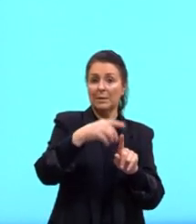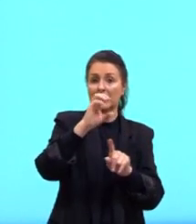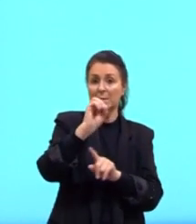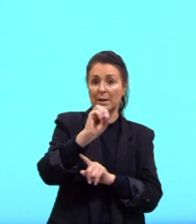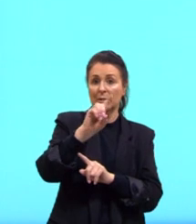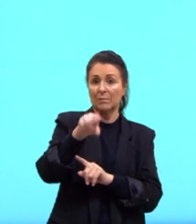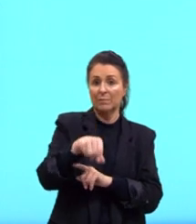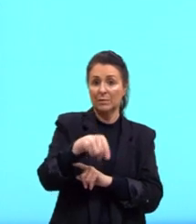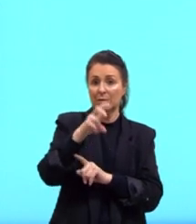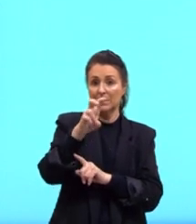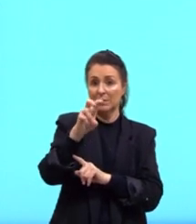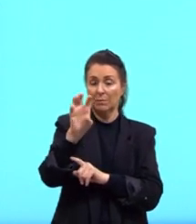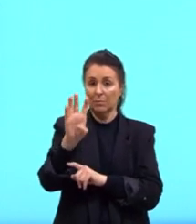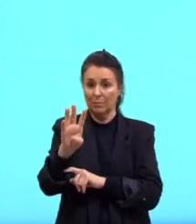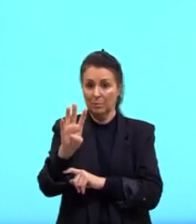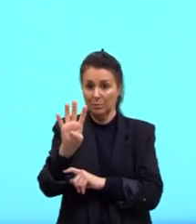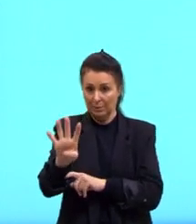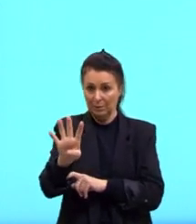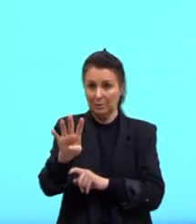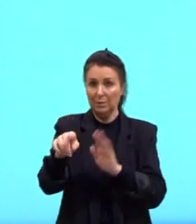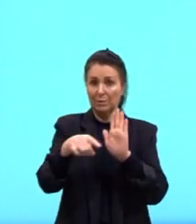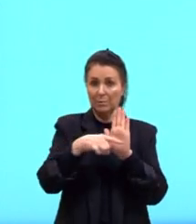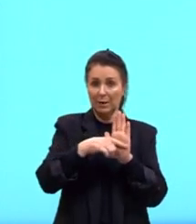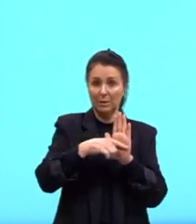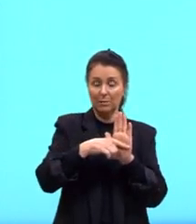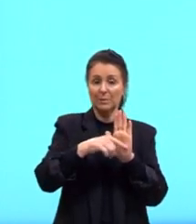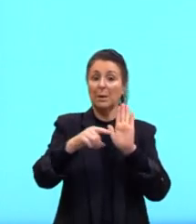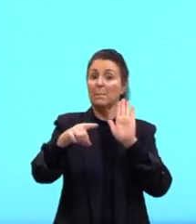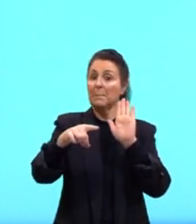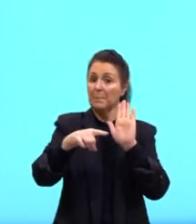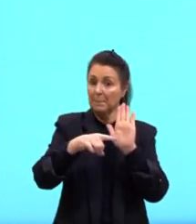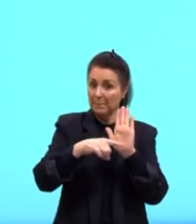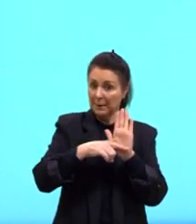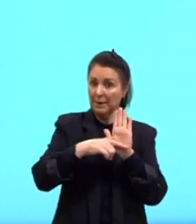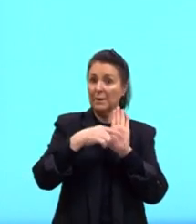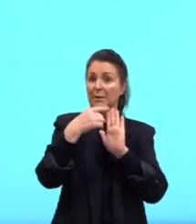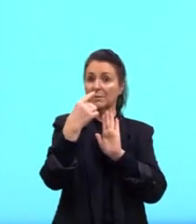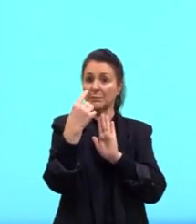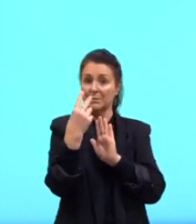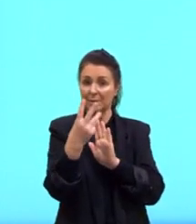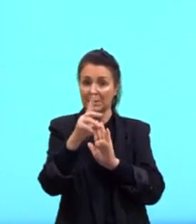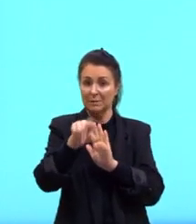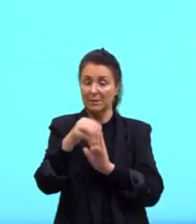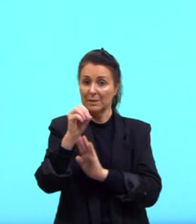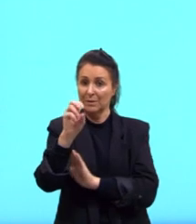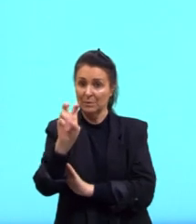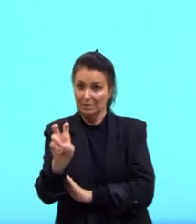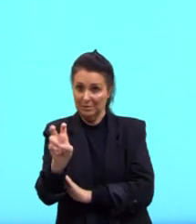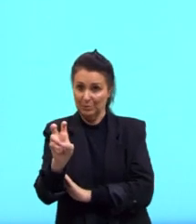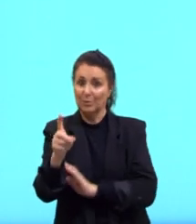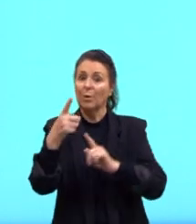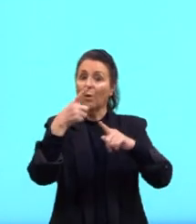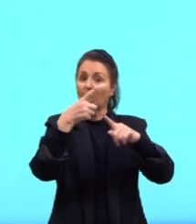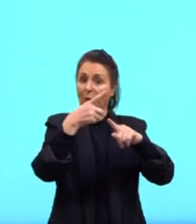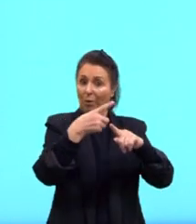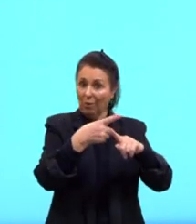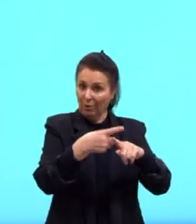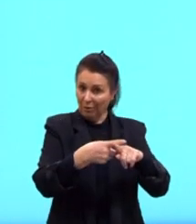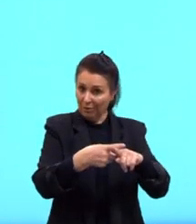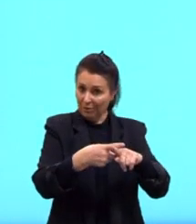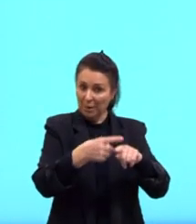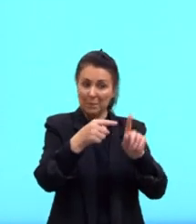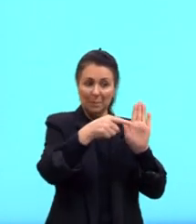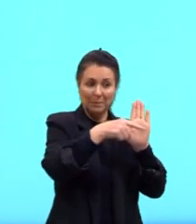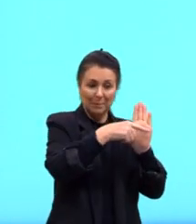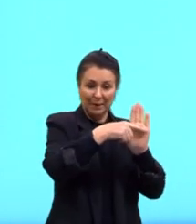0,54 - - 13,0 sem que a gente vai ter que entrar aqui na multiplicação de sinais assim menos